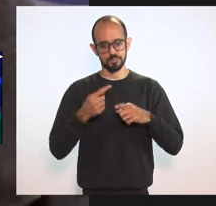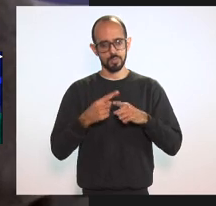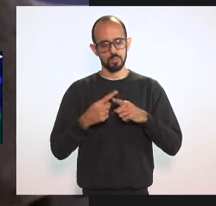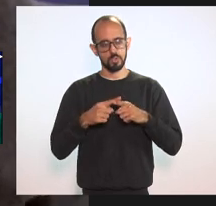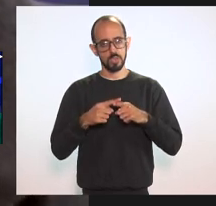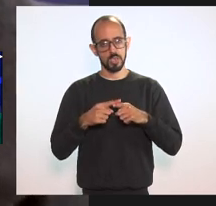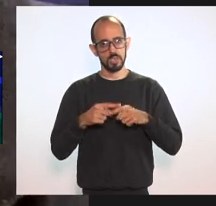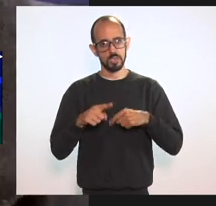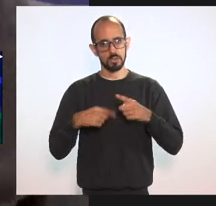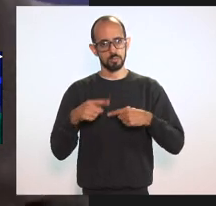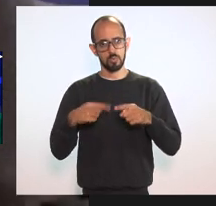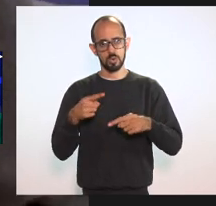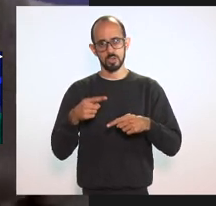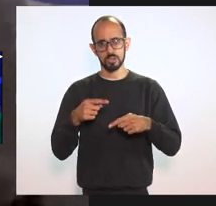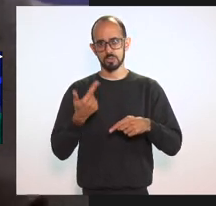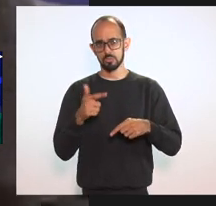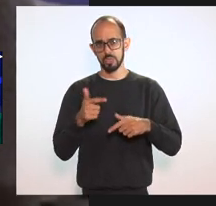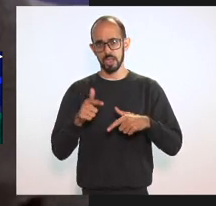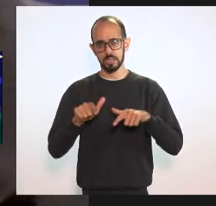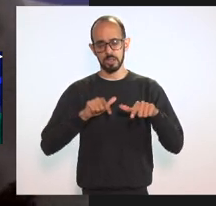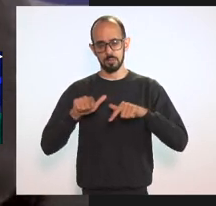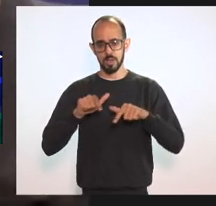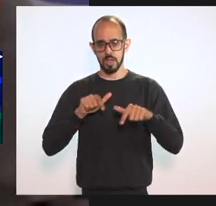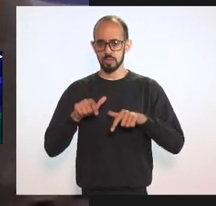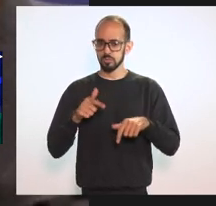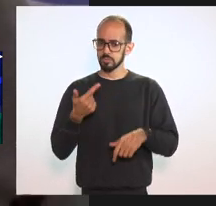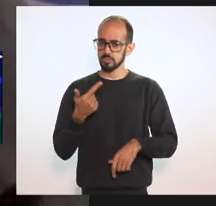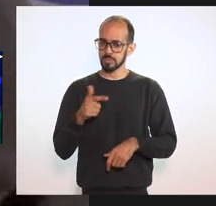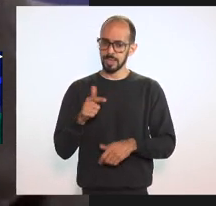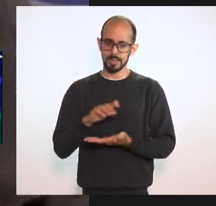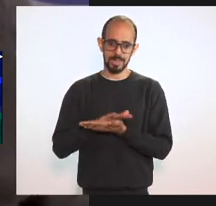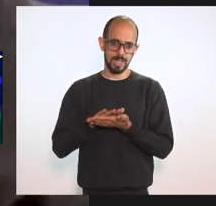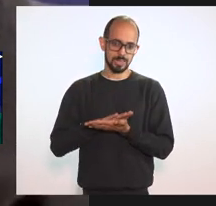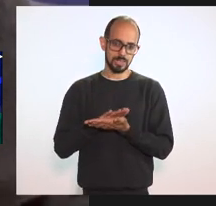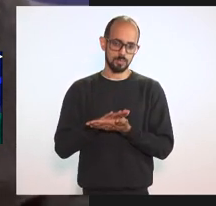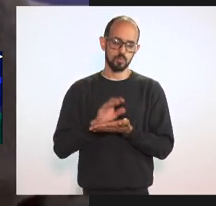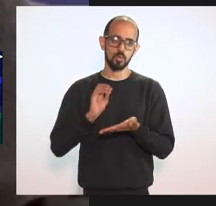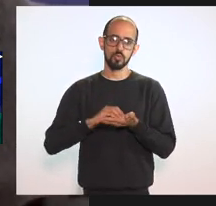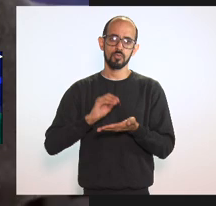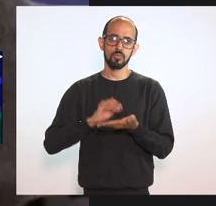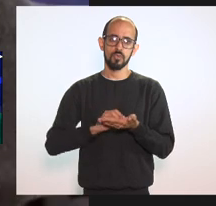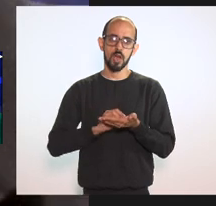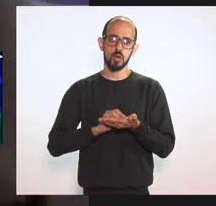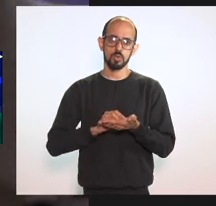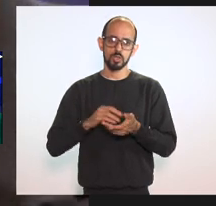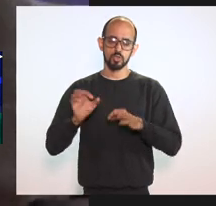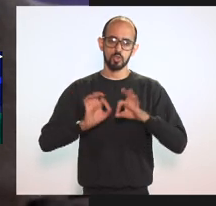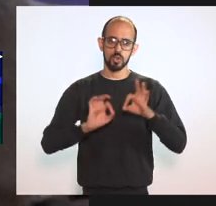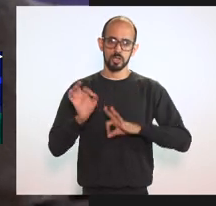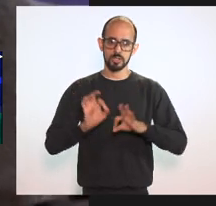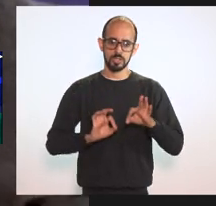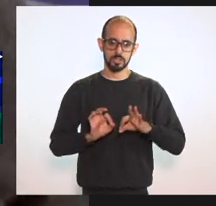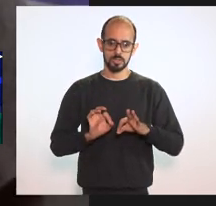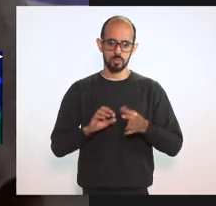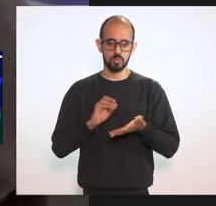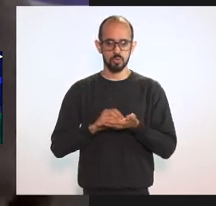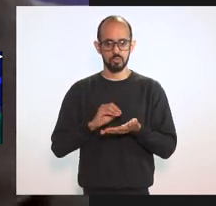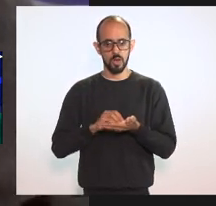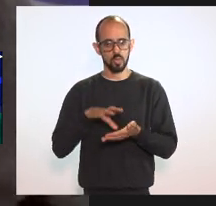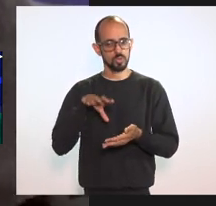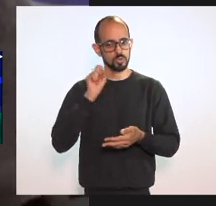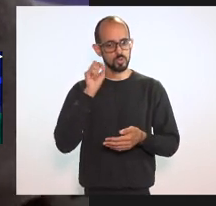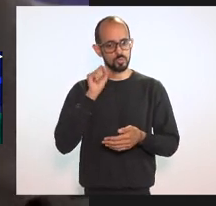daqui um pouquinho vai ter emprego não vai ter vida não vai ter em preto não vai ter nada por falta de licitação por falta de ouvir